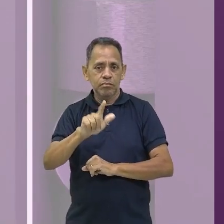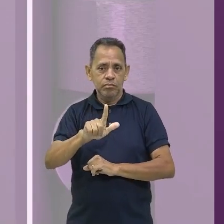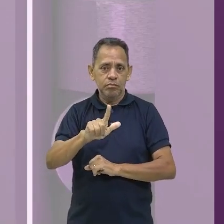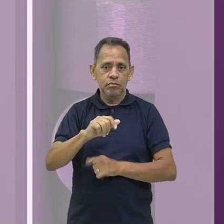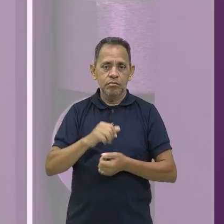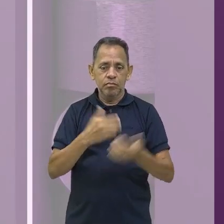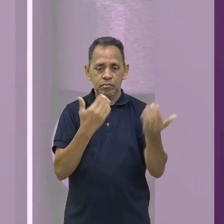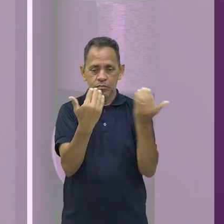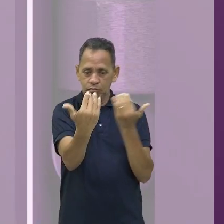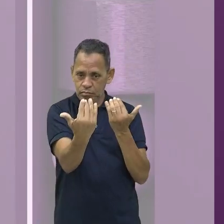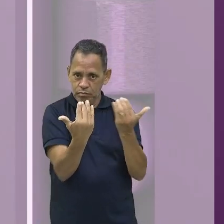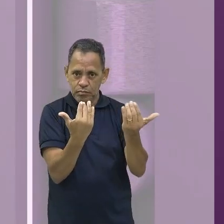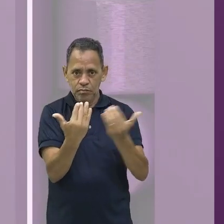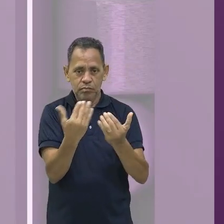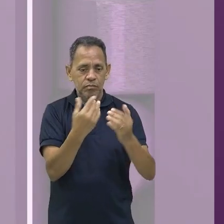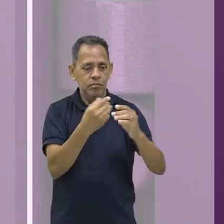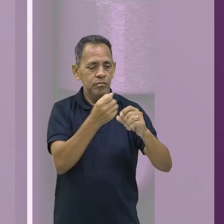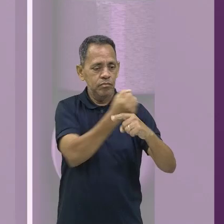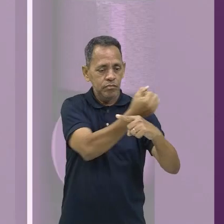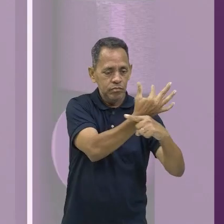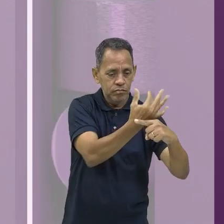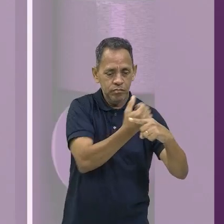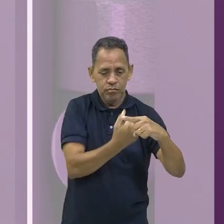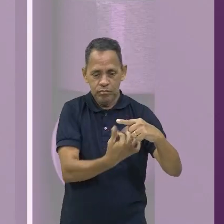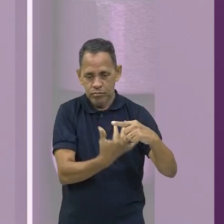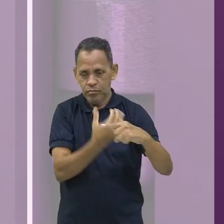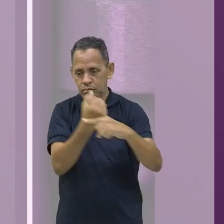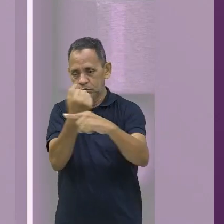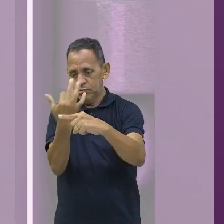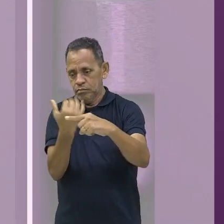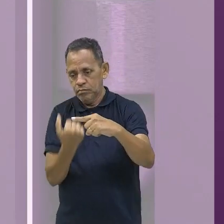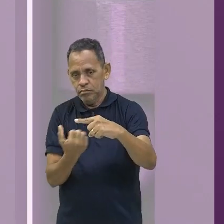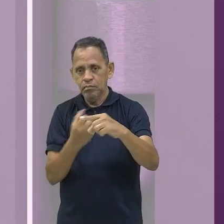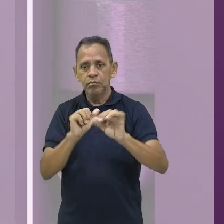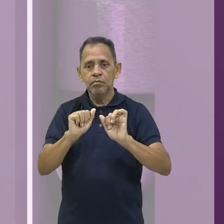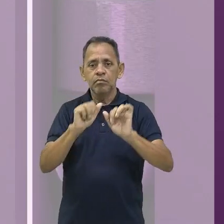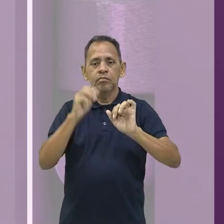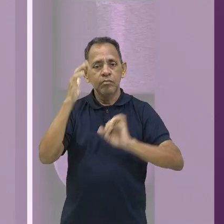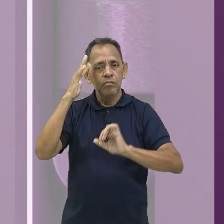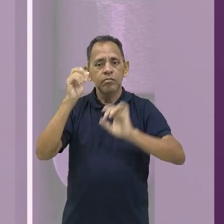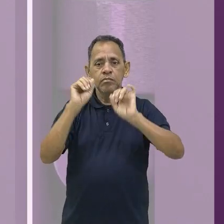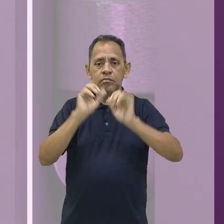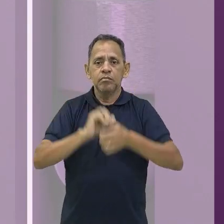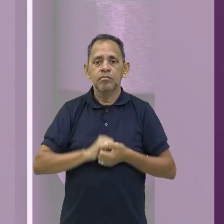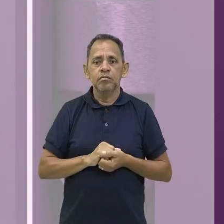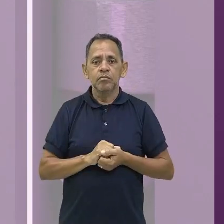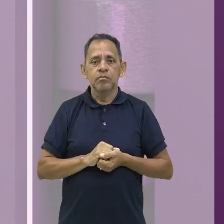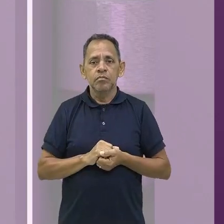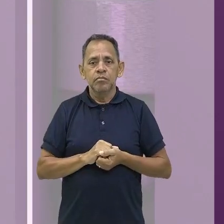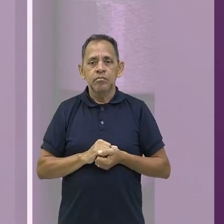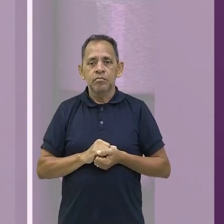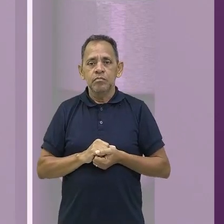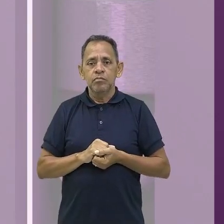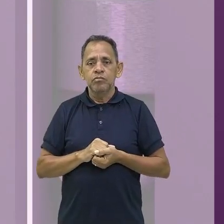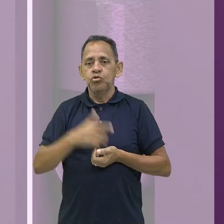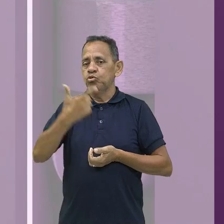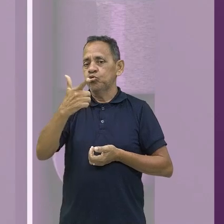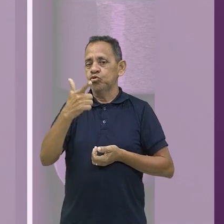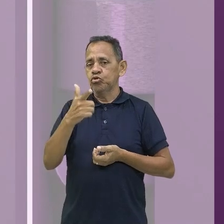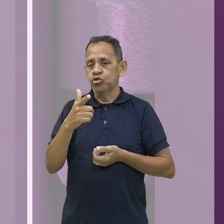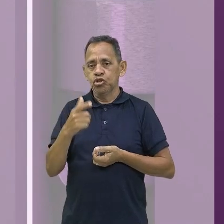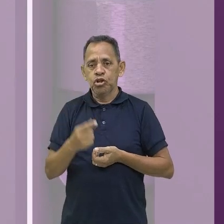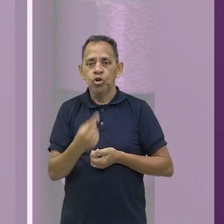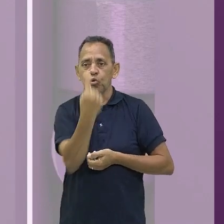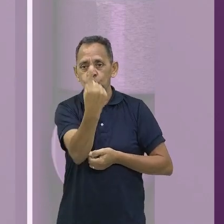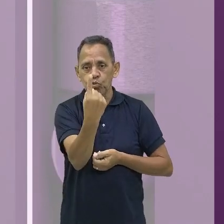duas frações. O que pode acontecer é a gente não ter um dos